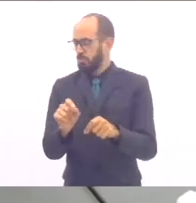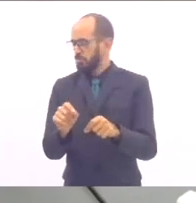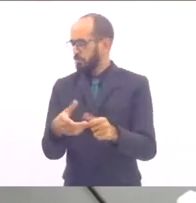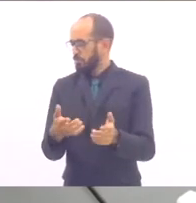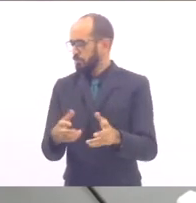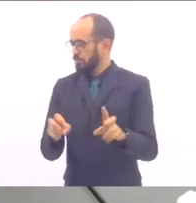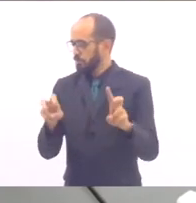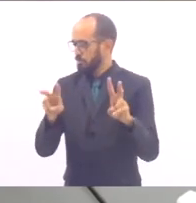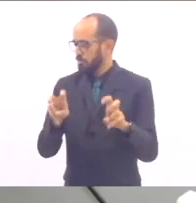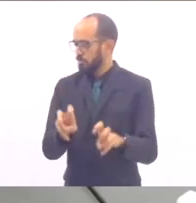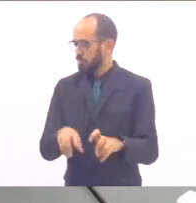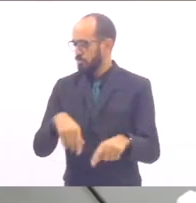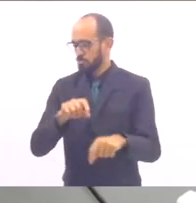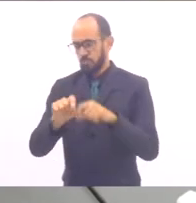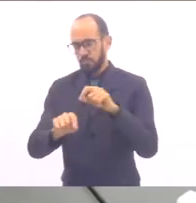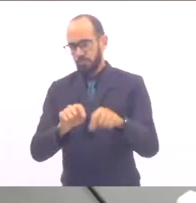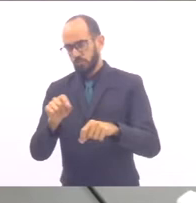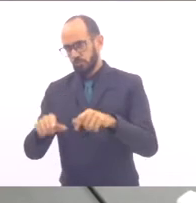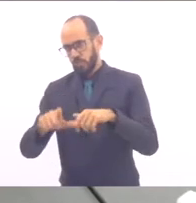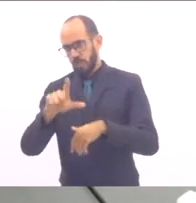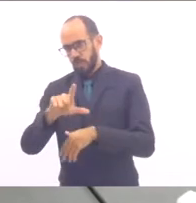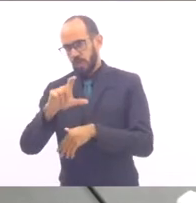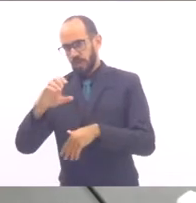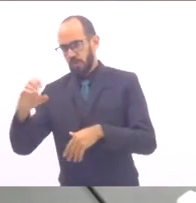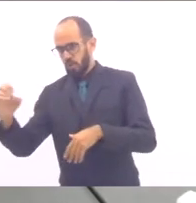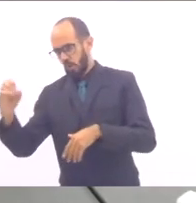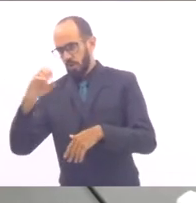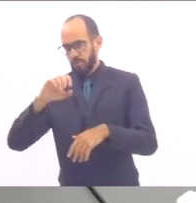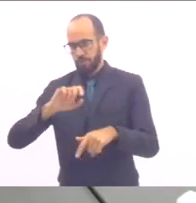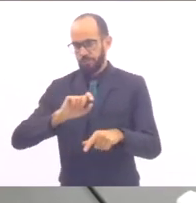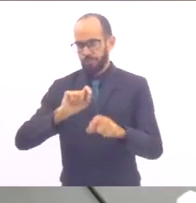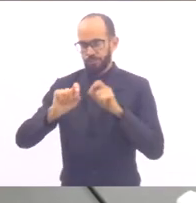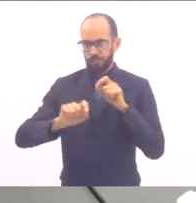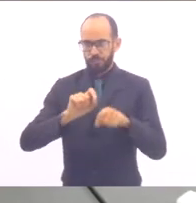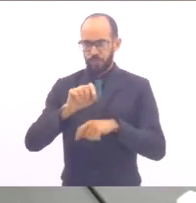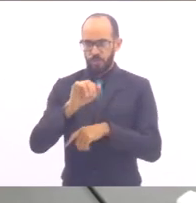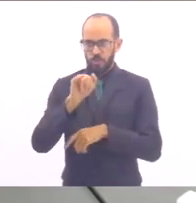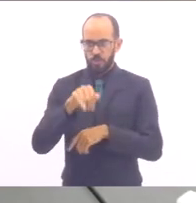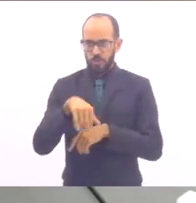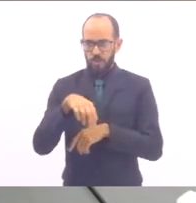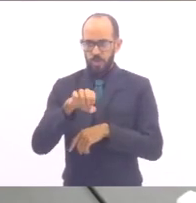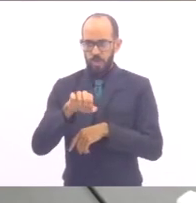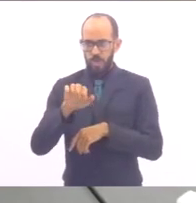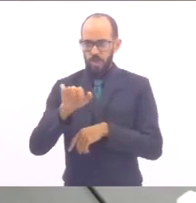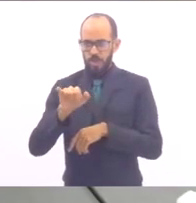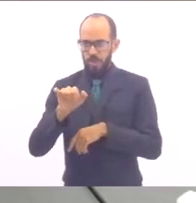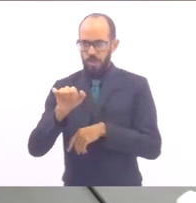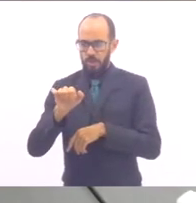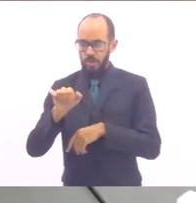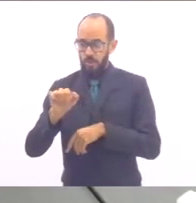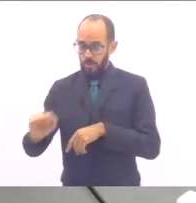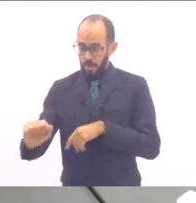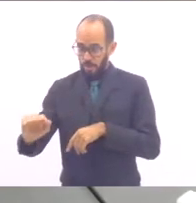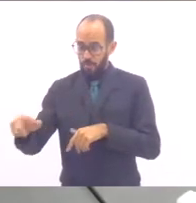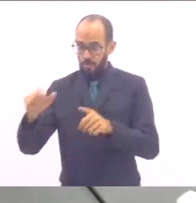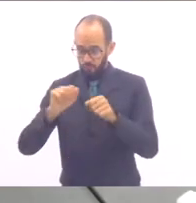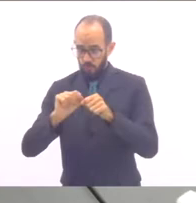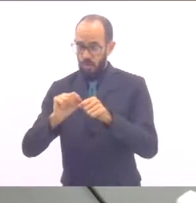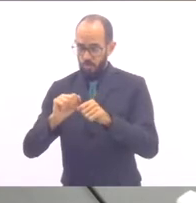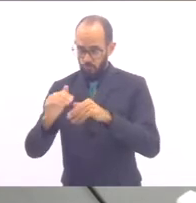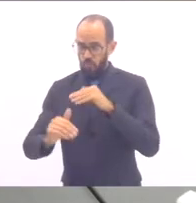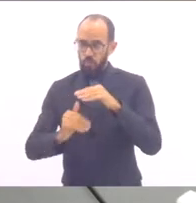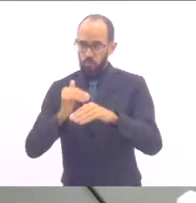Em referência à LO, eu acho que o INEA fez um grande avanço com o CELCA, que é a licença